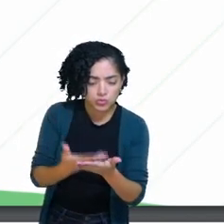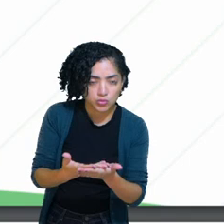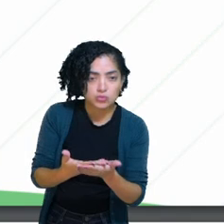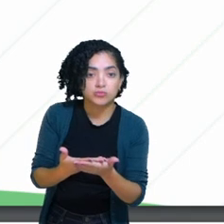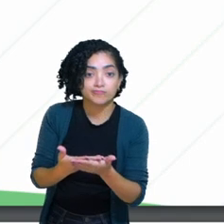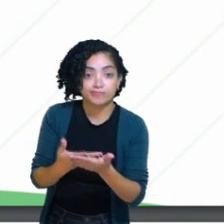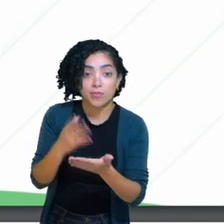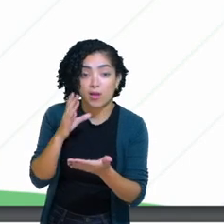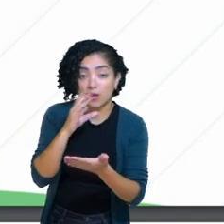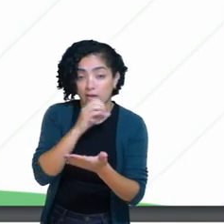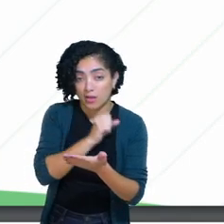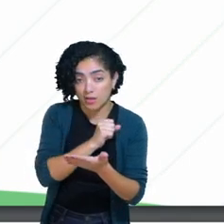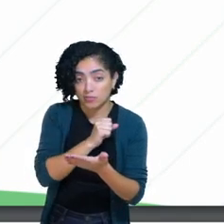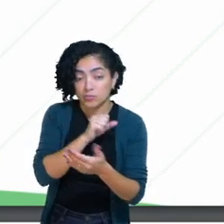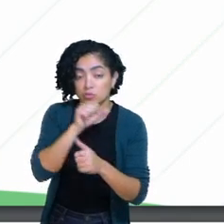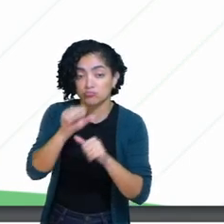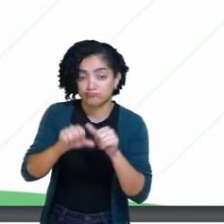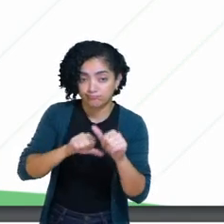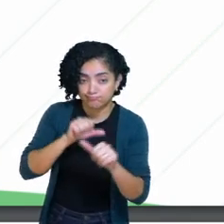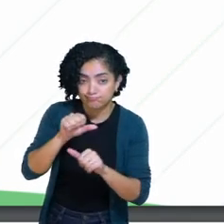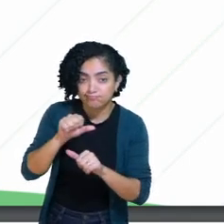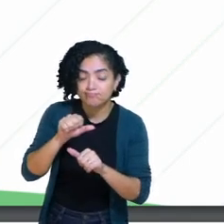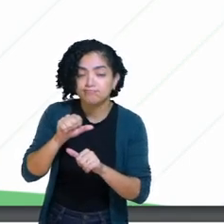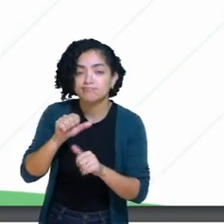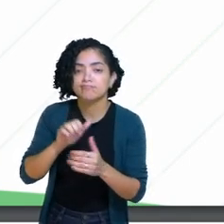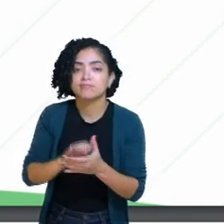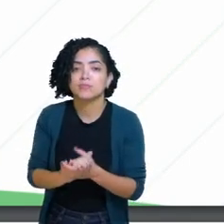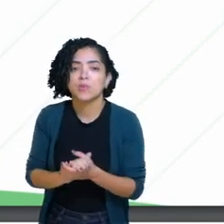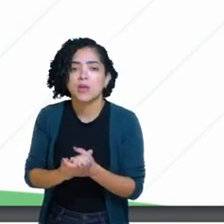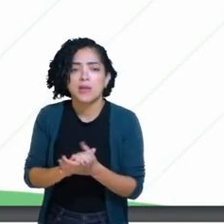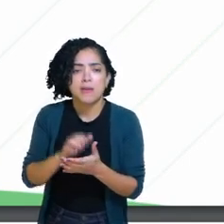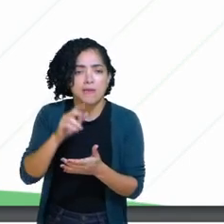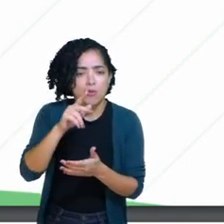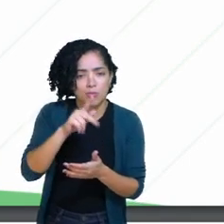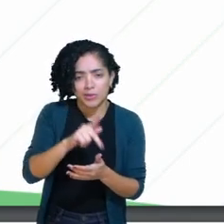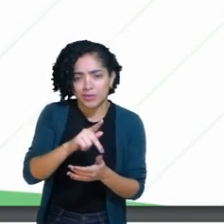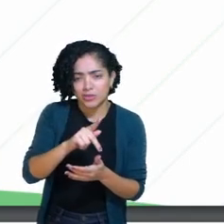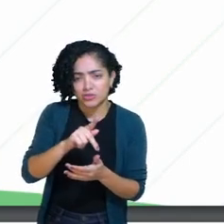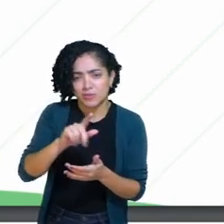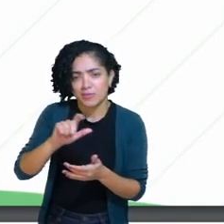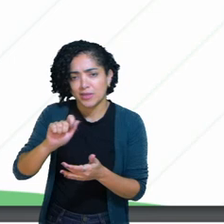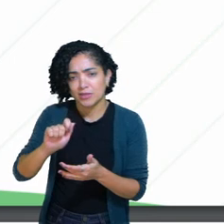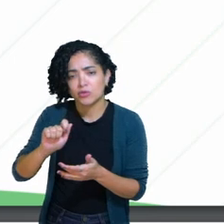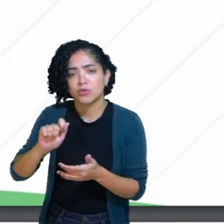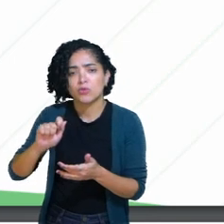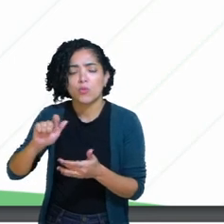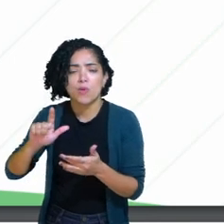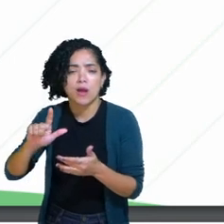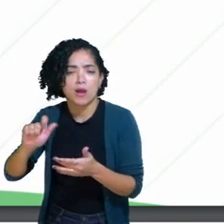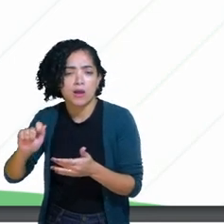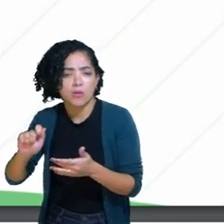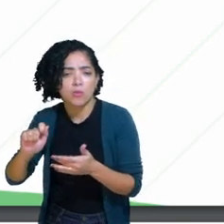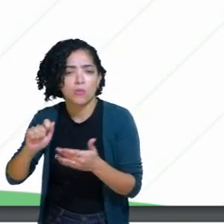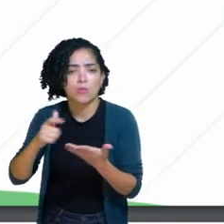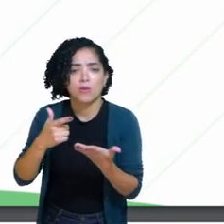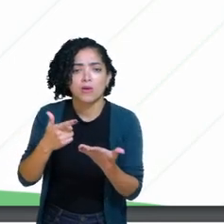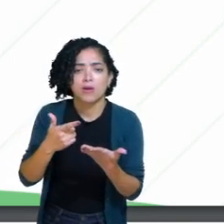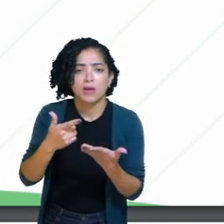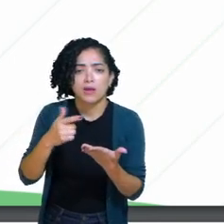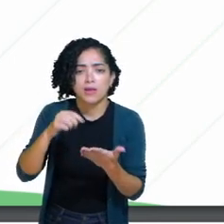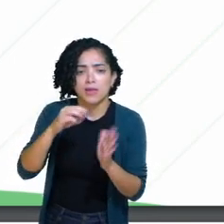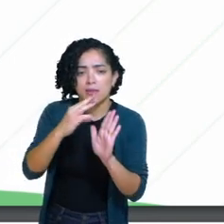rápidas e muitas Ah o planejamento anual e os planos de aula sequências didáticas as